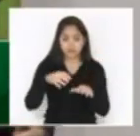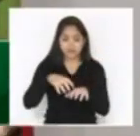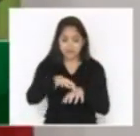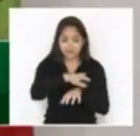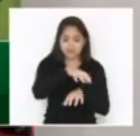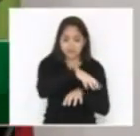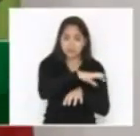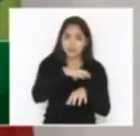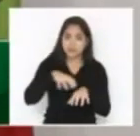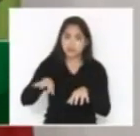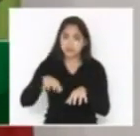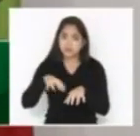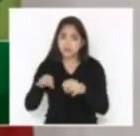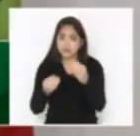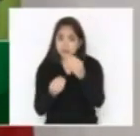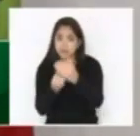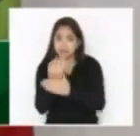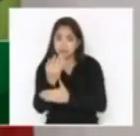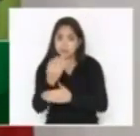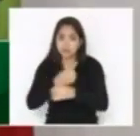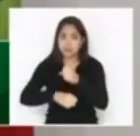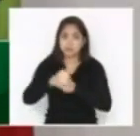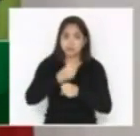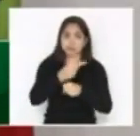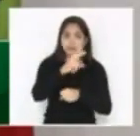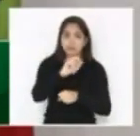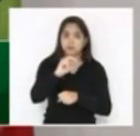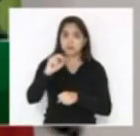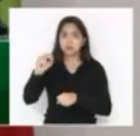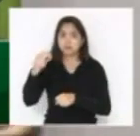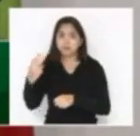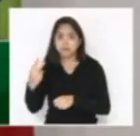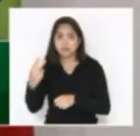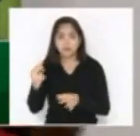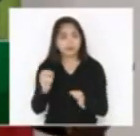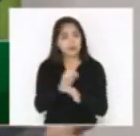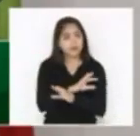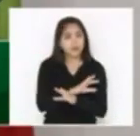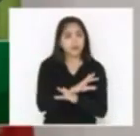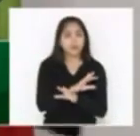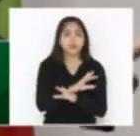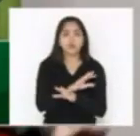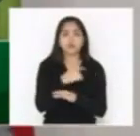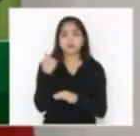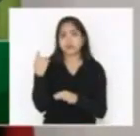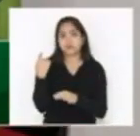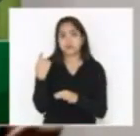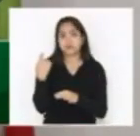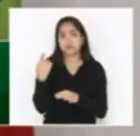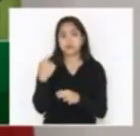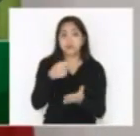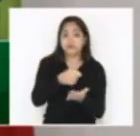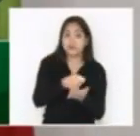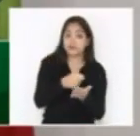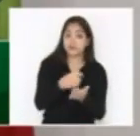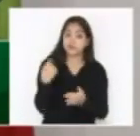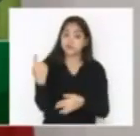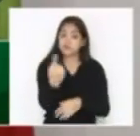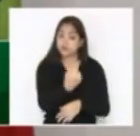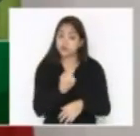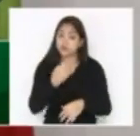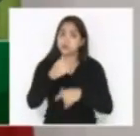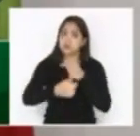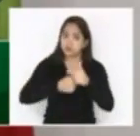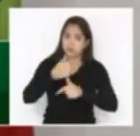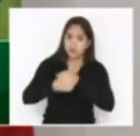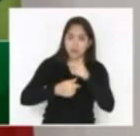descentralizado, implantado em 2002, exauriu, venceu e vai exigir de nós trabalharmos